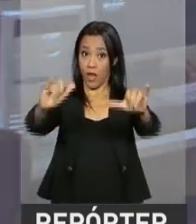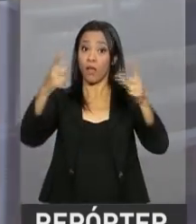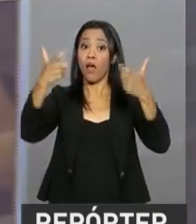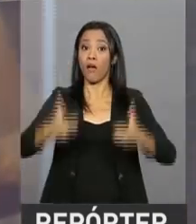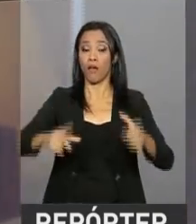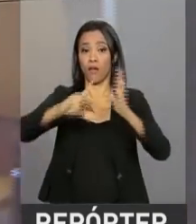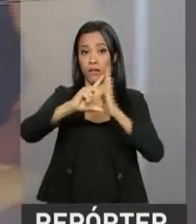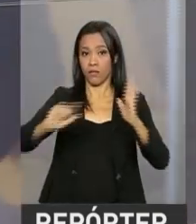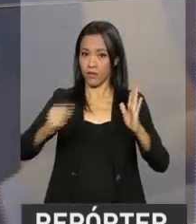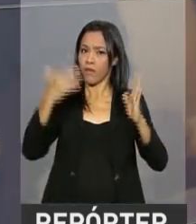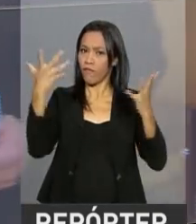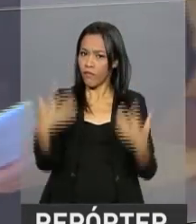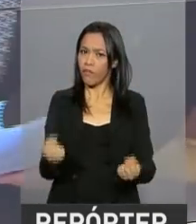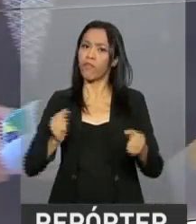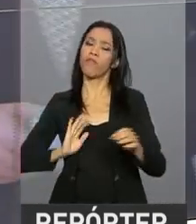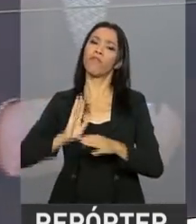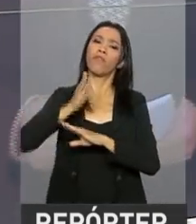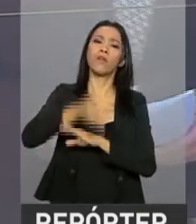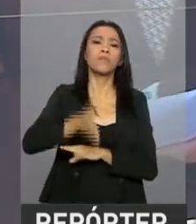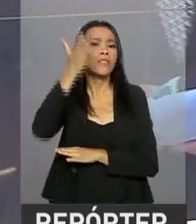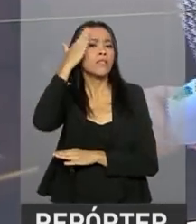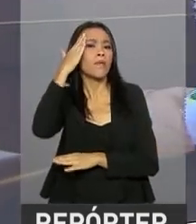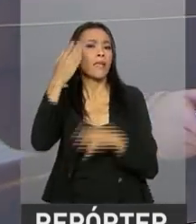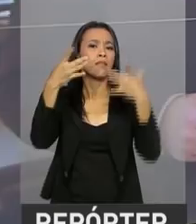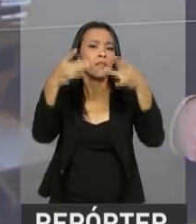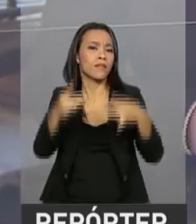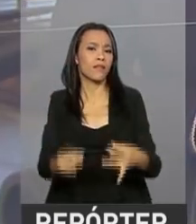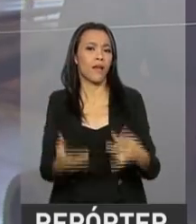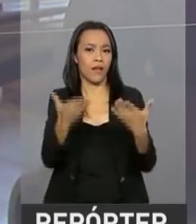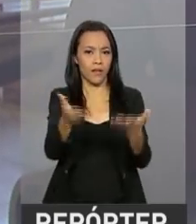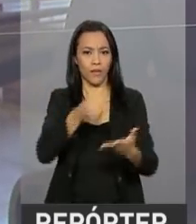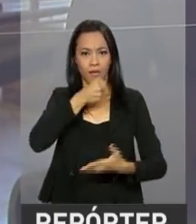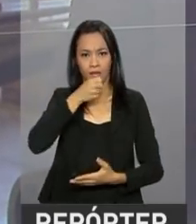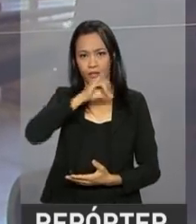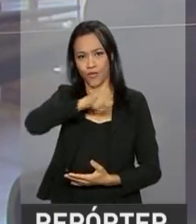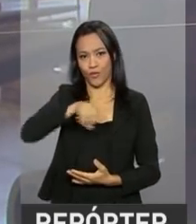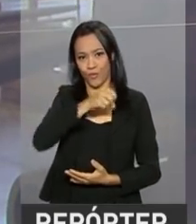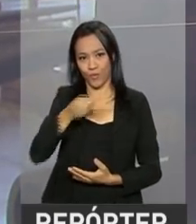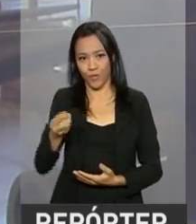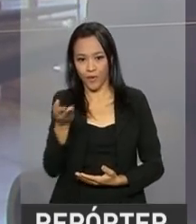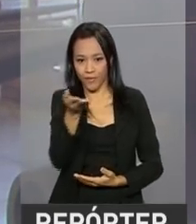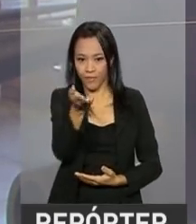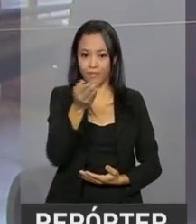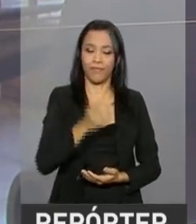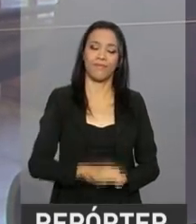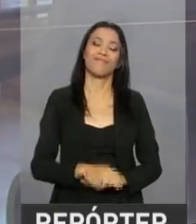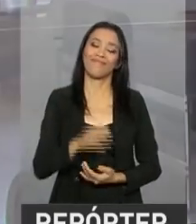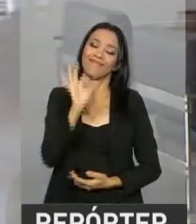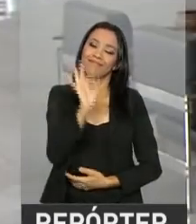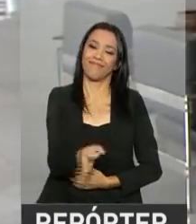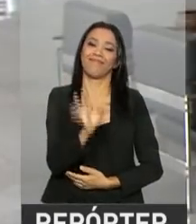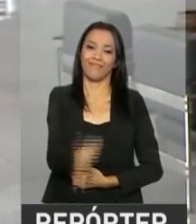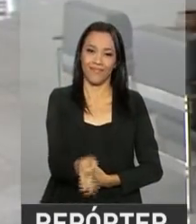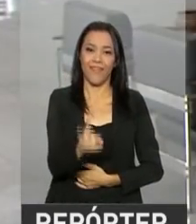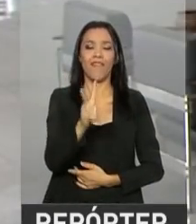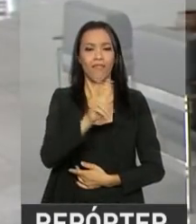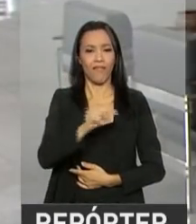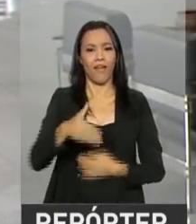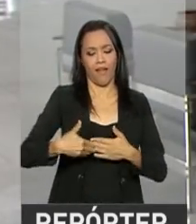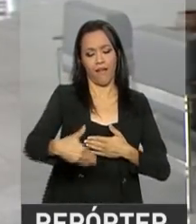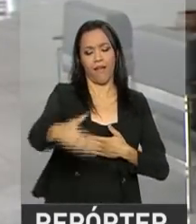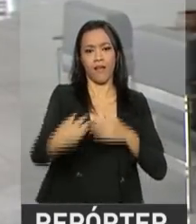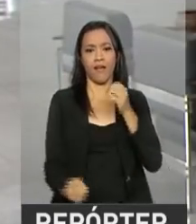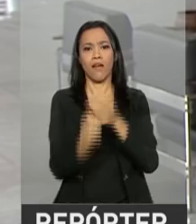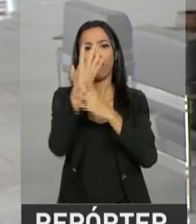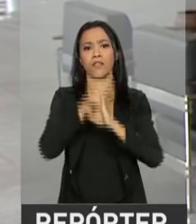é para lá que vamos ao vivo saber os detalhes com João Pedro Neto. Oi, João Pedro. Oi, Renata, exatamente. O lançamento do